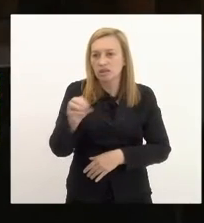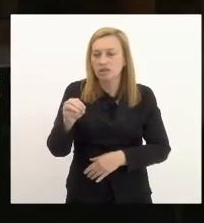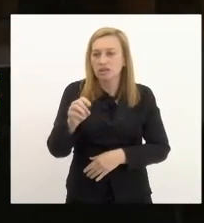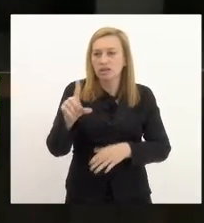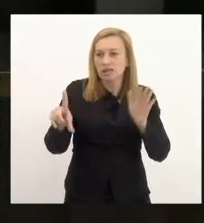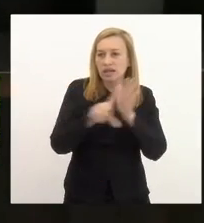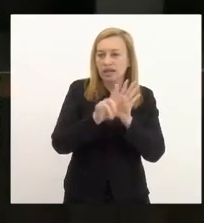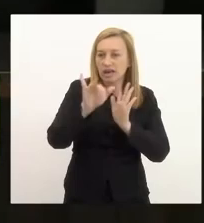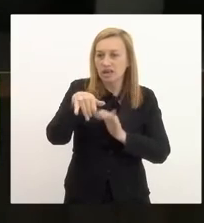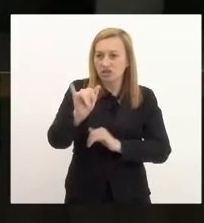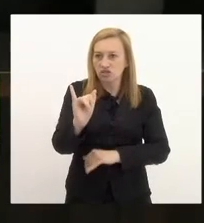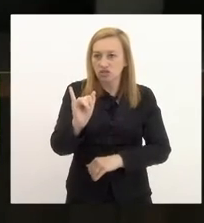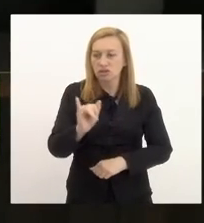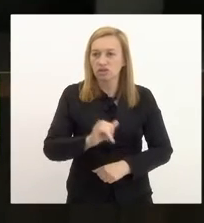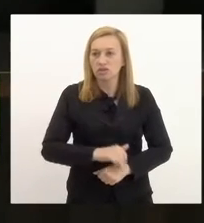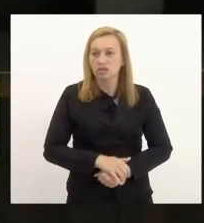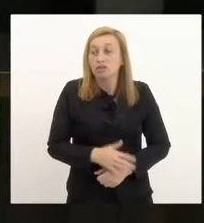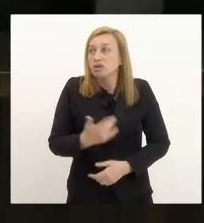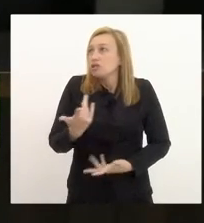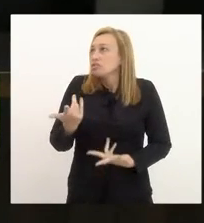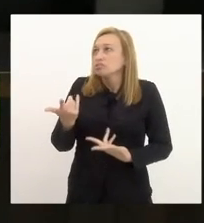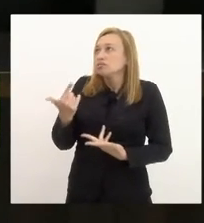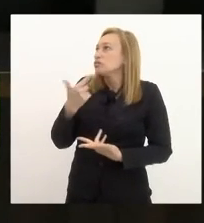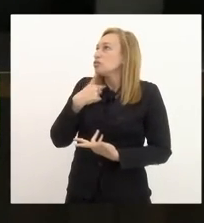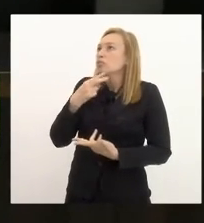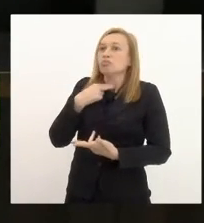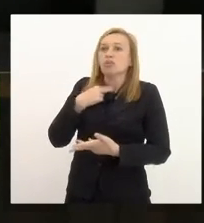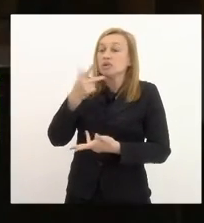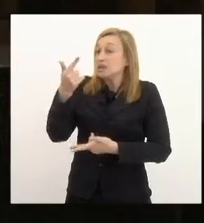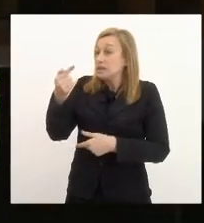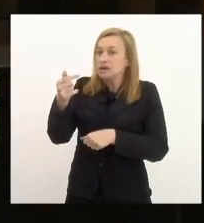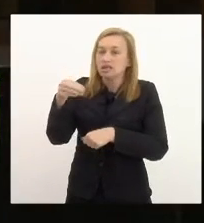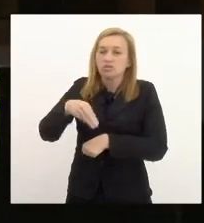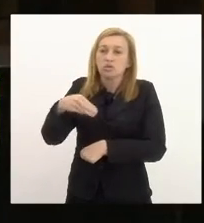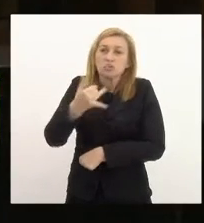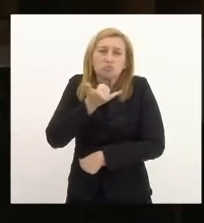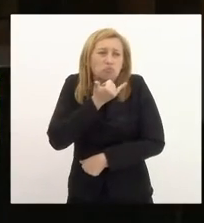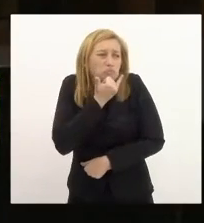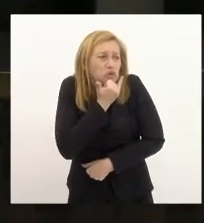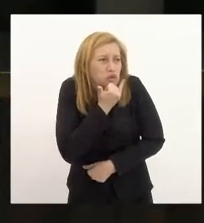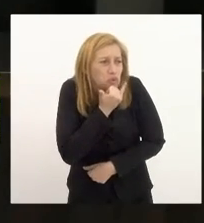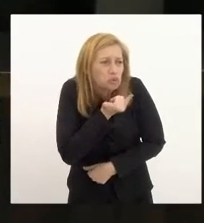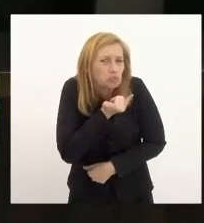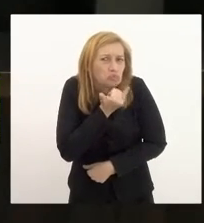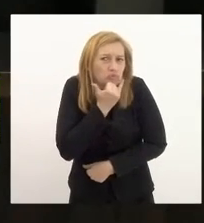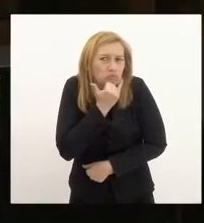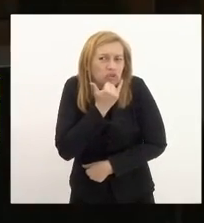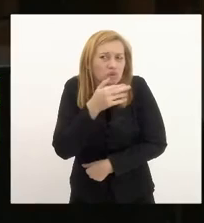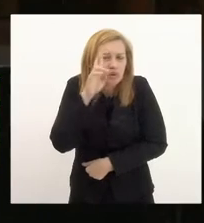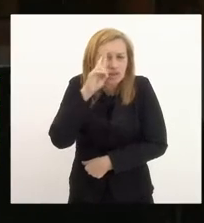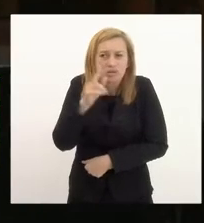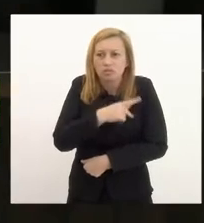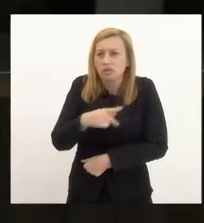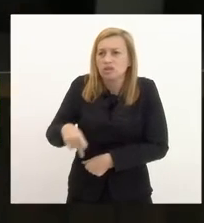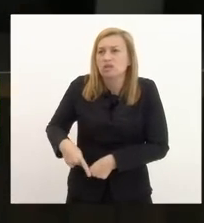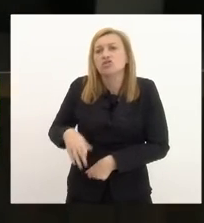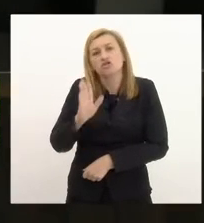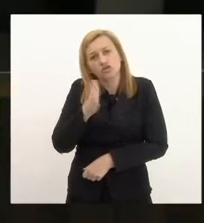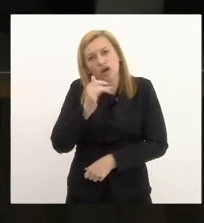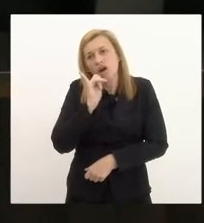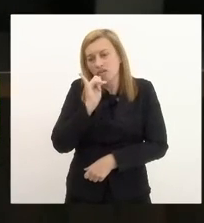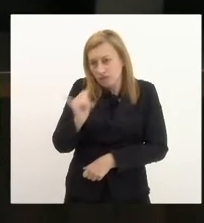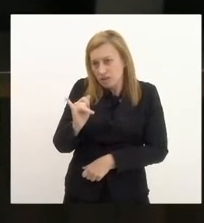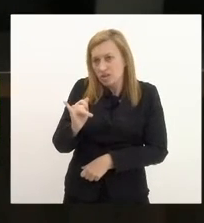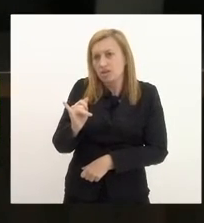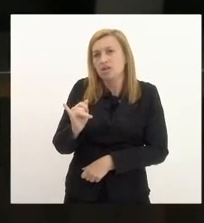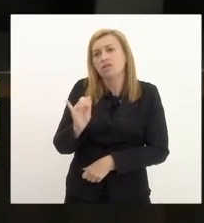já tem sete minutos só se eu não vou conseguir fazer audiência que me perdoa e manda mais umas Presidente mas eu já avisei a